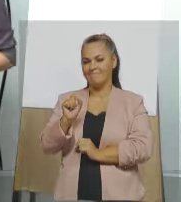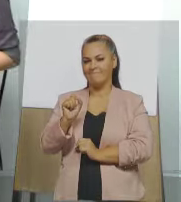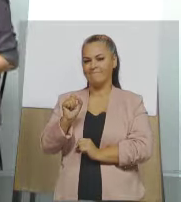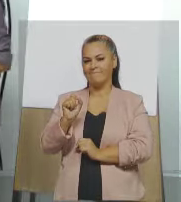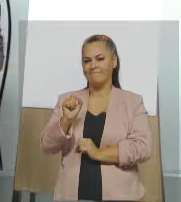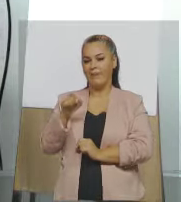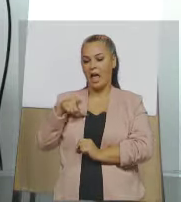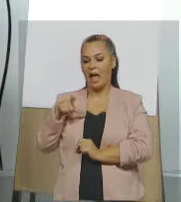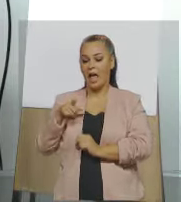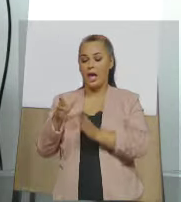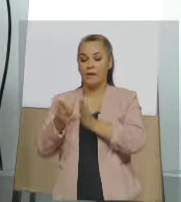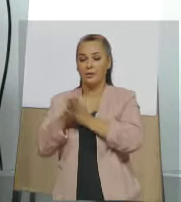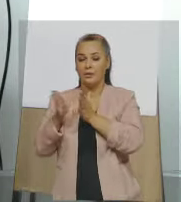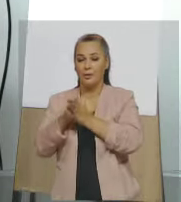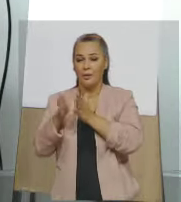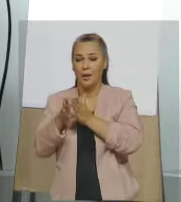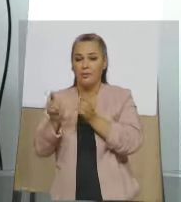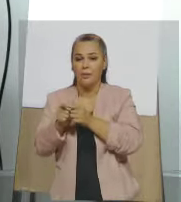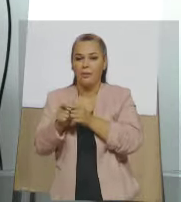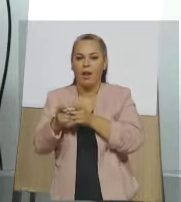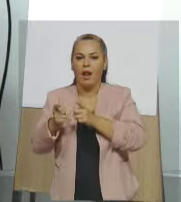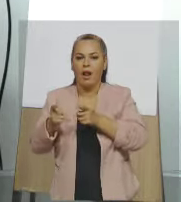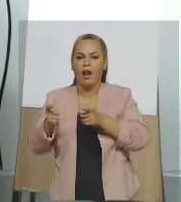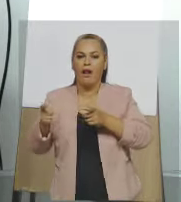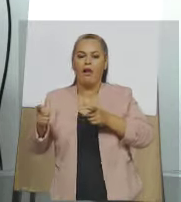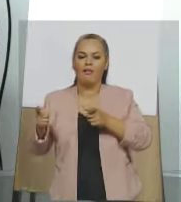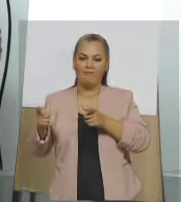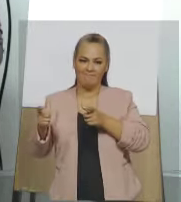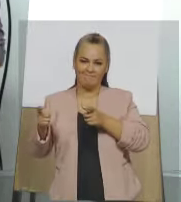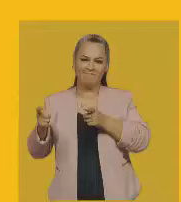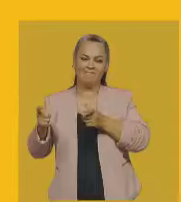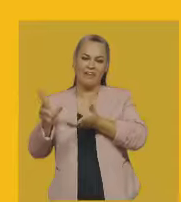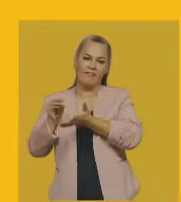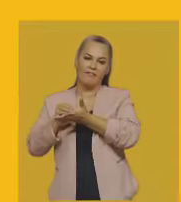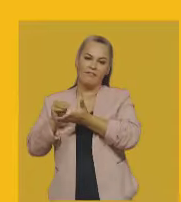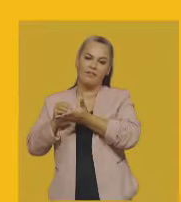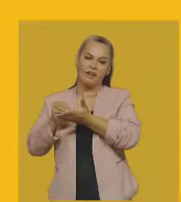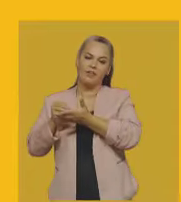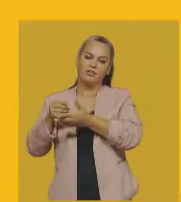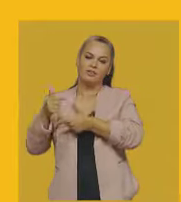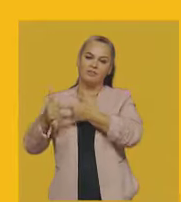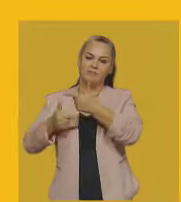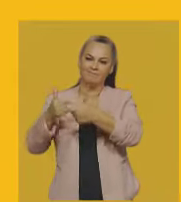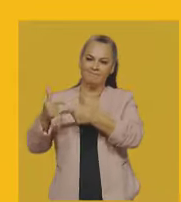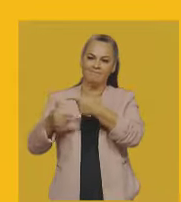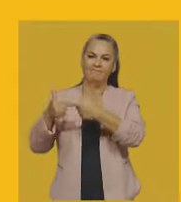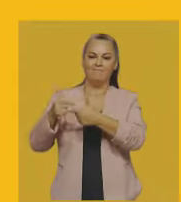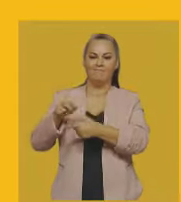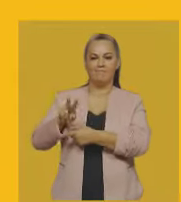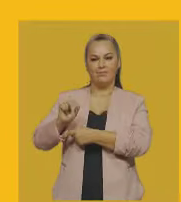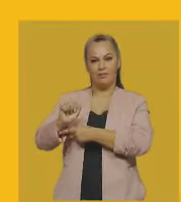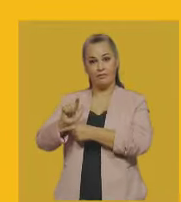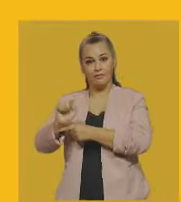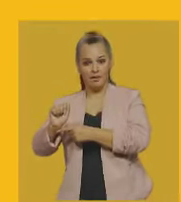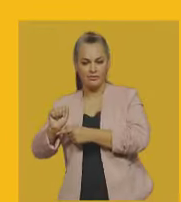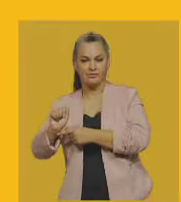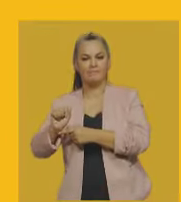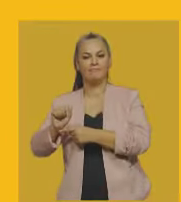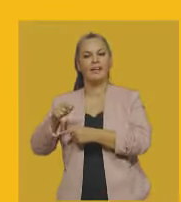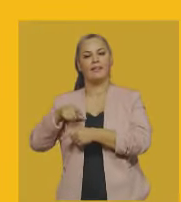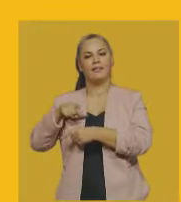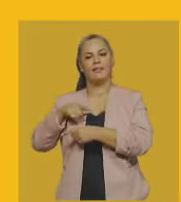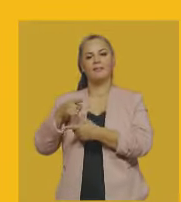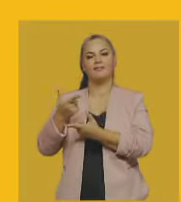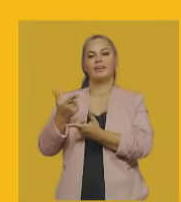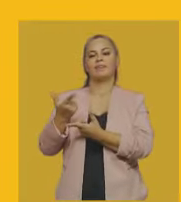aumentando mais ainda. A dificuldade de acesso ao trabalho, a dificuldade com relação à pobreza e, inclusive, a estrutura, né? O